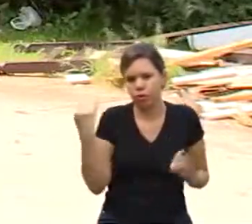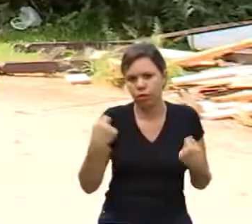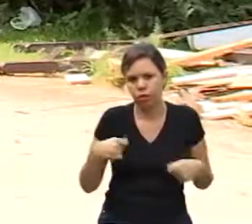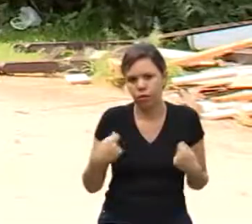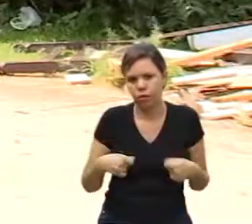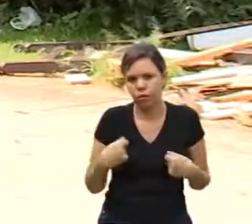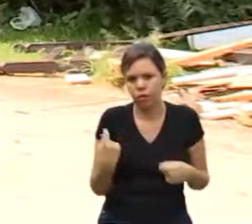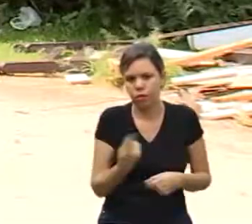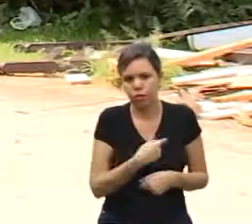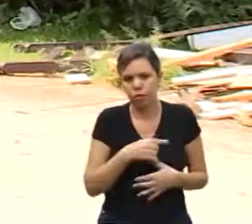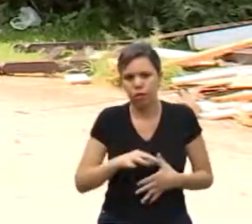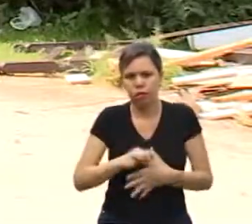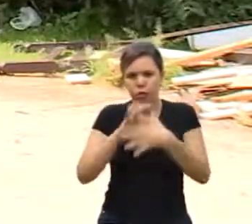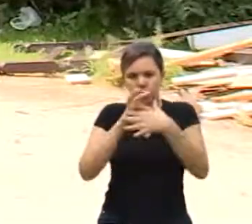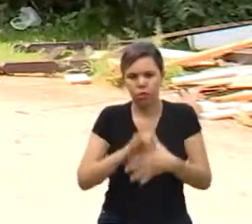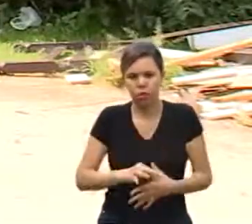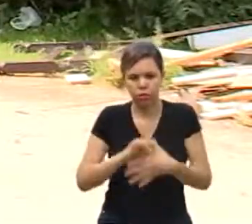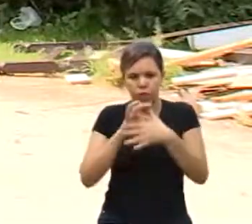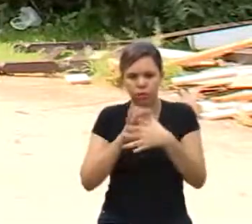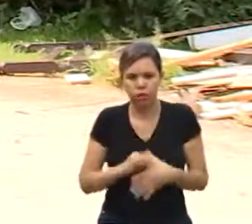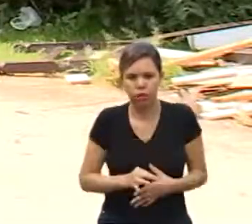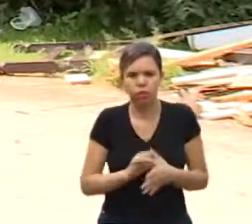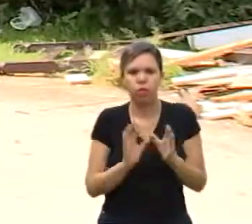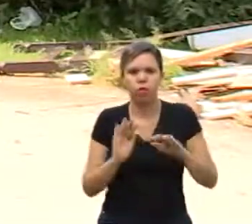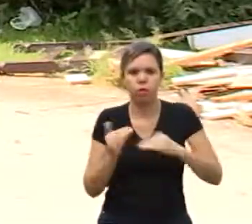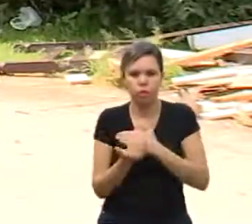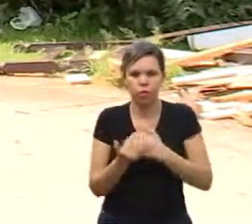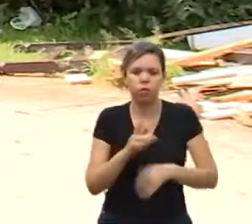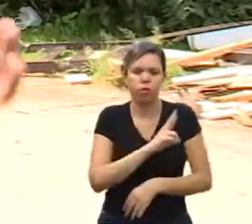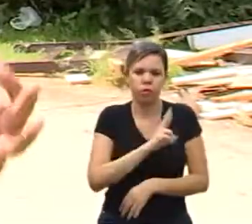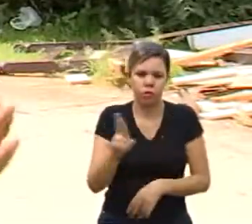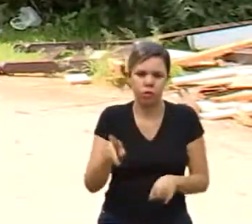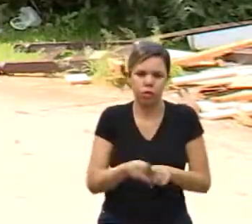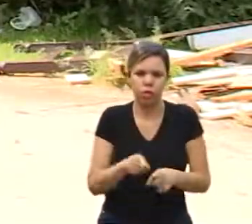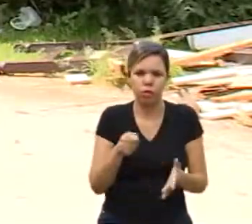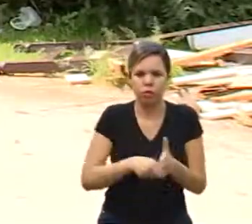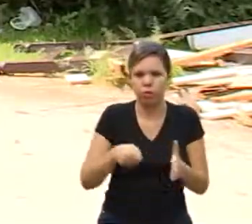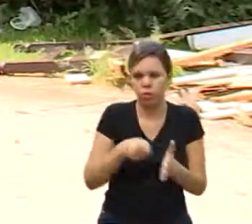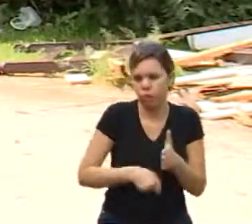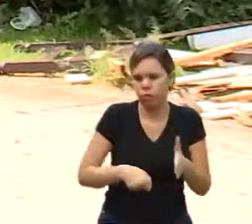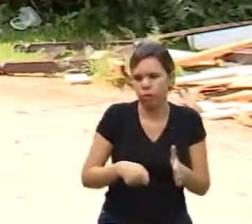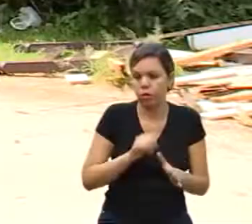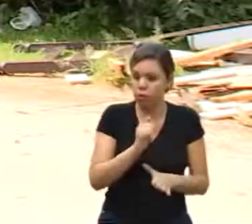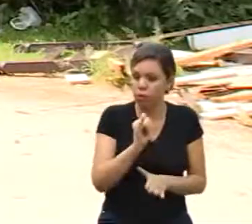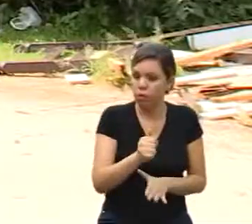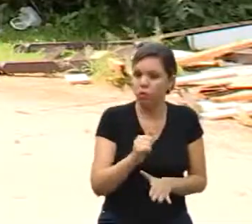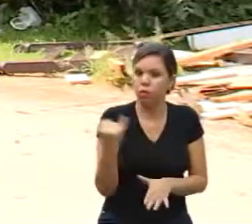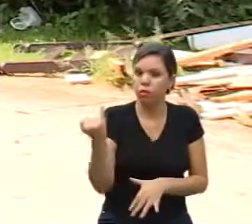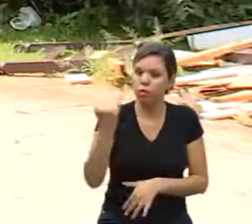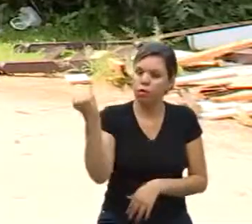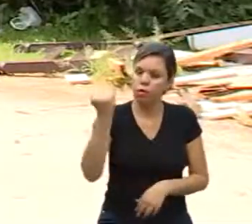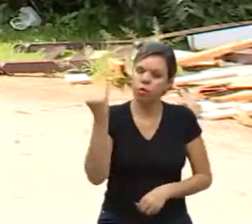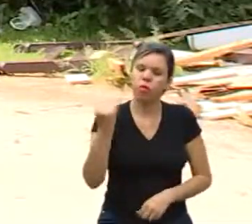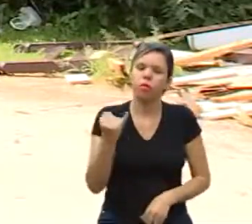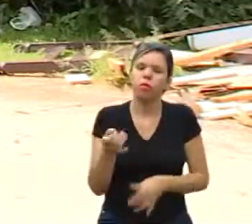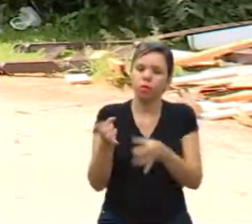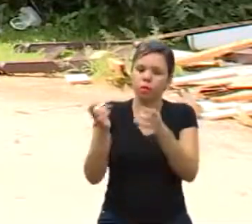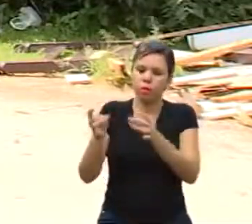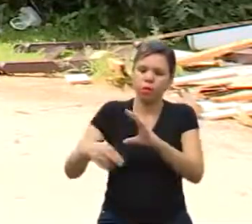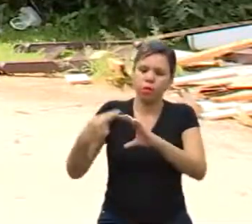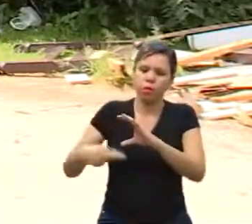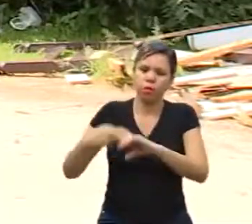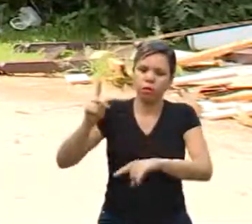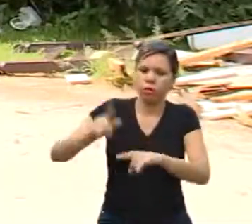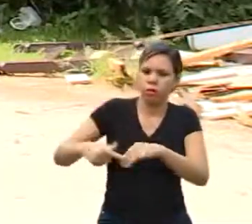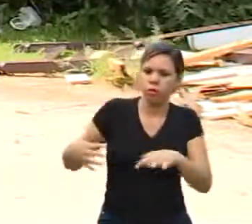a importância, a necessidade dos nossos líderes comunitários, líderes religiosos, bater em cima dessa tecla, da importância